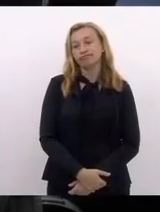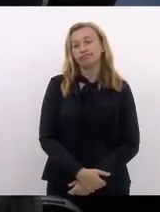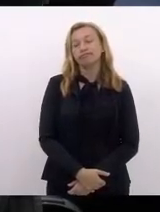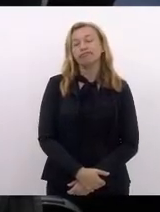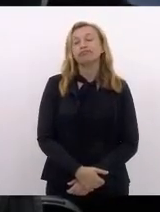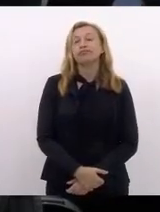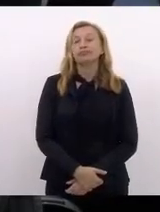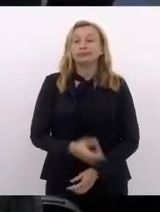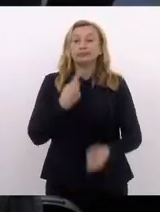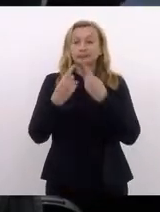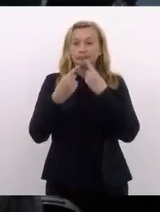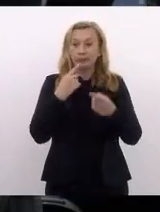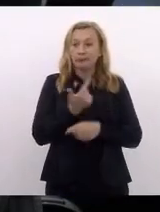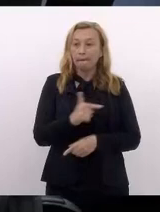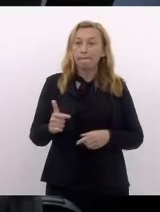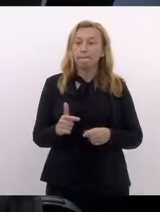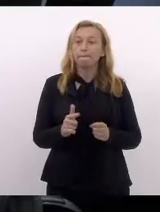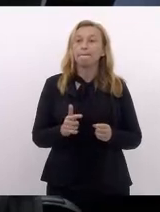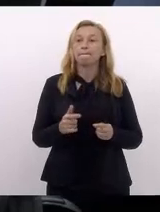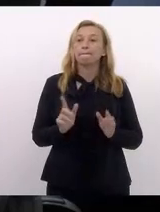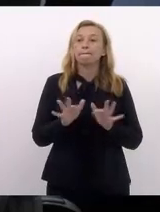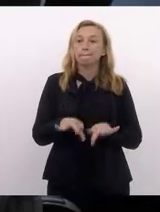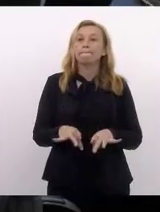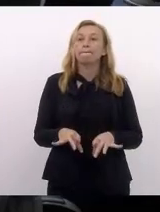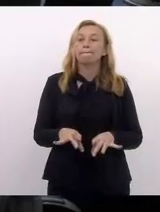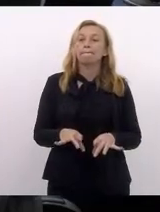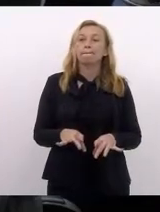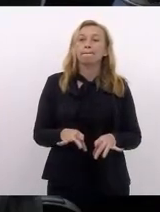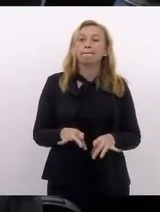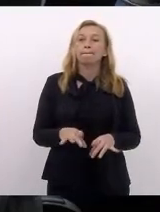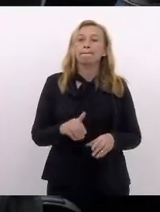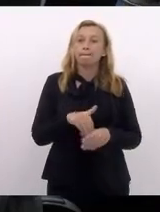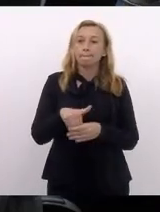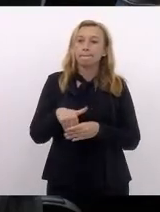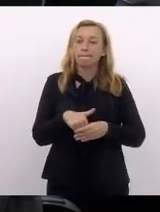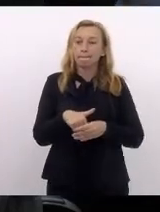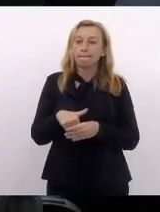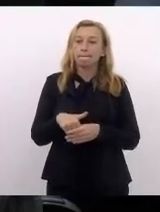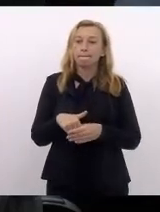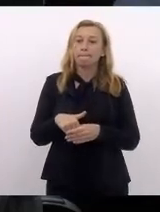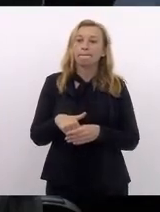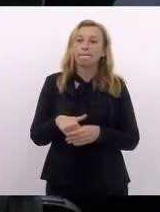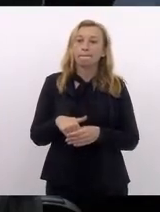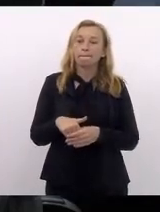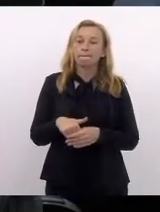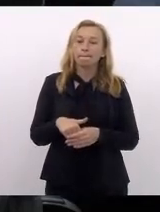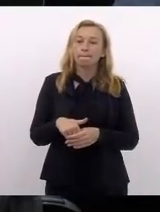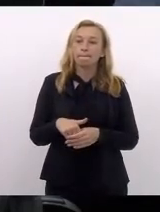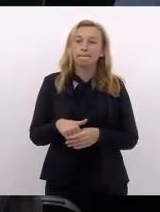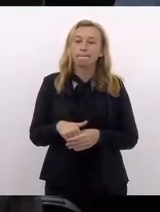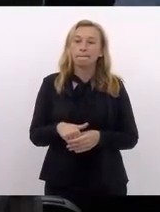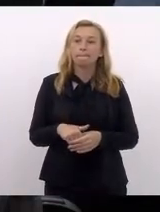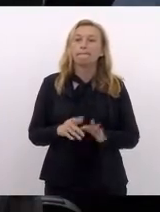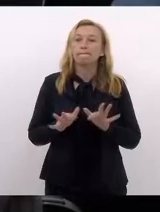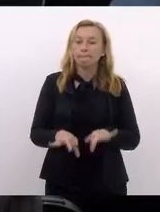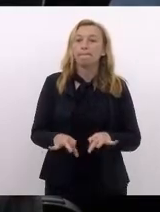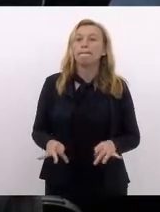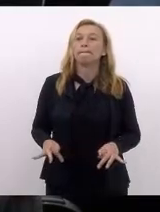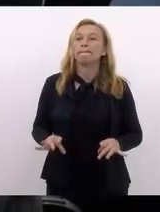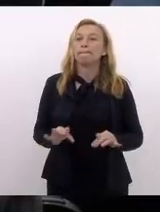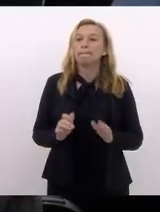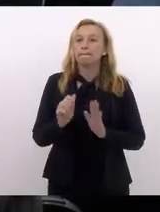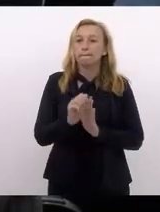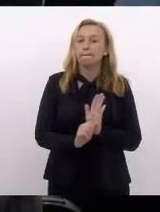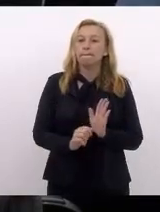os pareceres emitidos e difusão na ver que ela discutisse a destruição em votação subjuntivo o valor final de